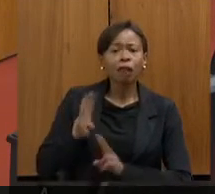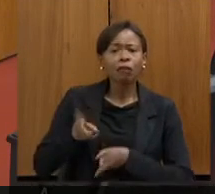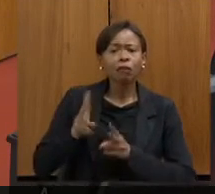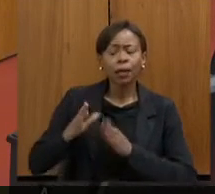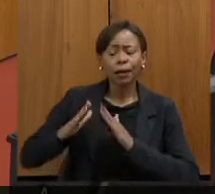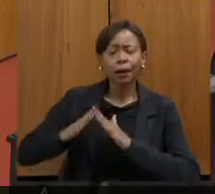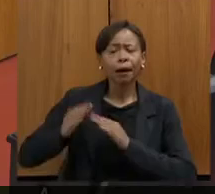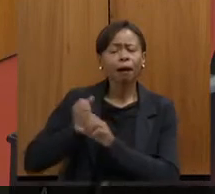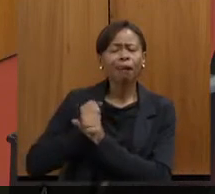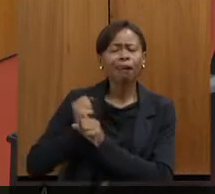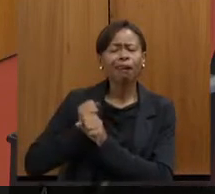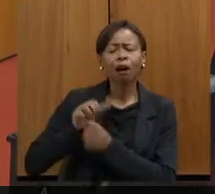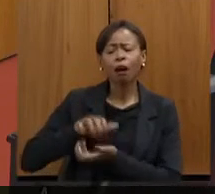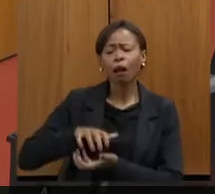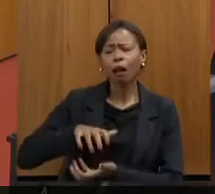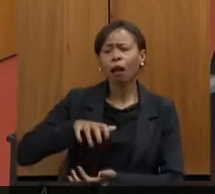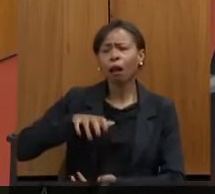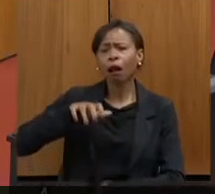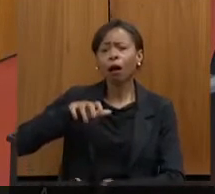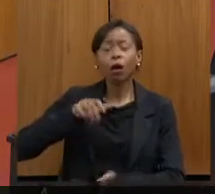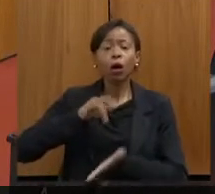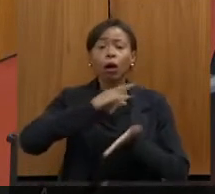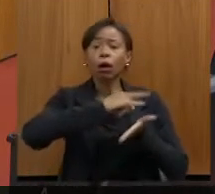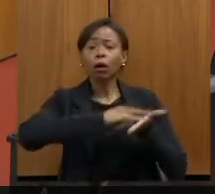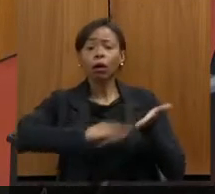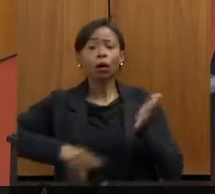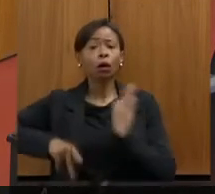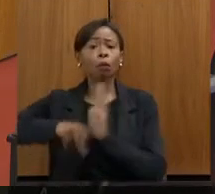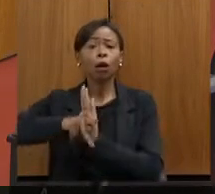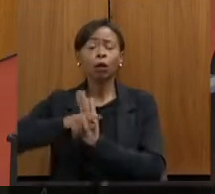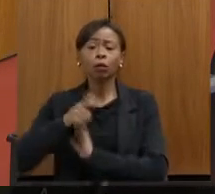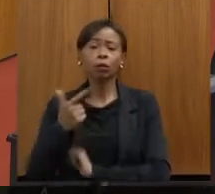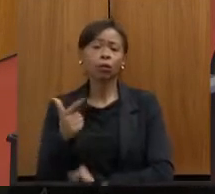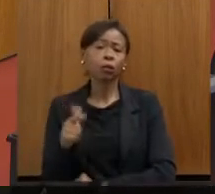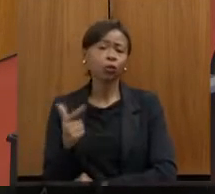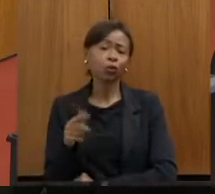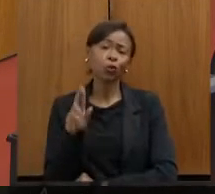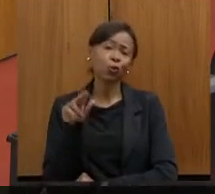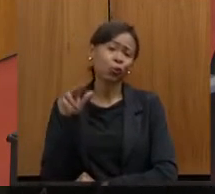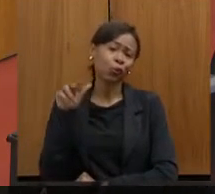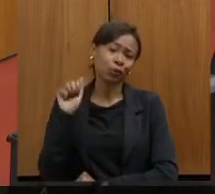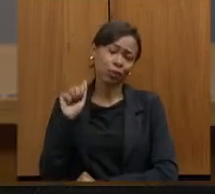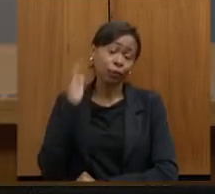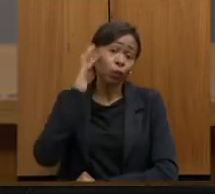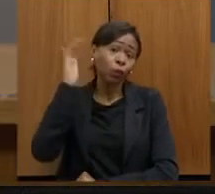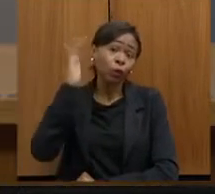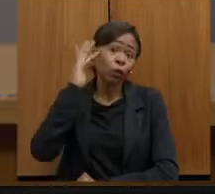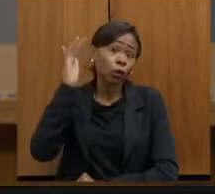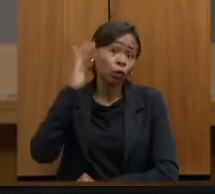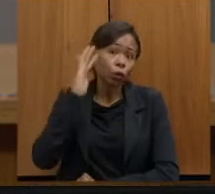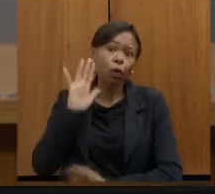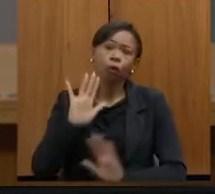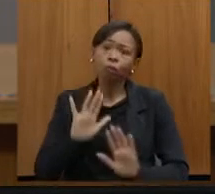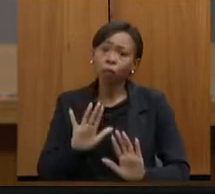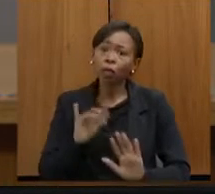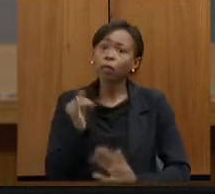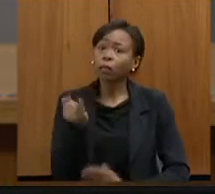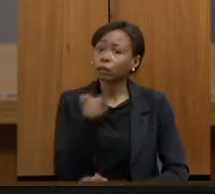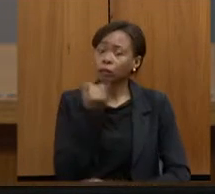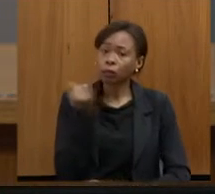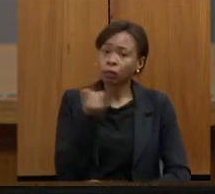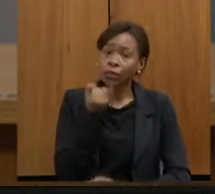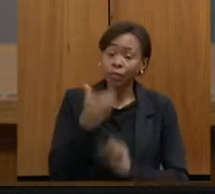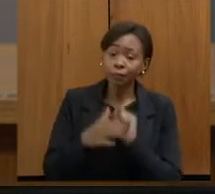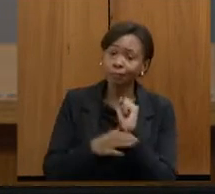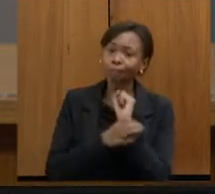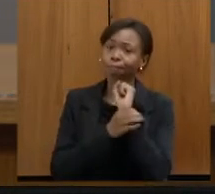titulação de posse. Então, são sonhos. Às vezes, a pessoa no final da vida, no início da vida, mas o que importa é que a gente tem a função e a obrigação de